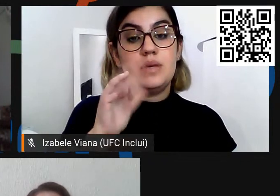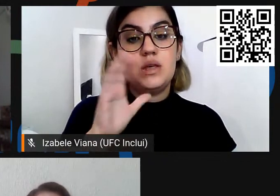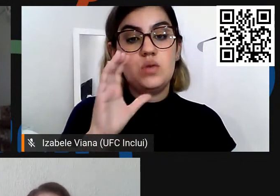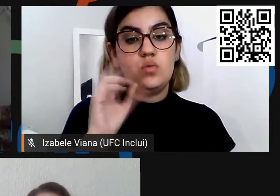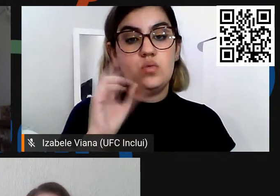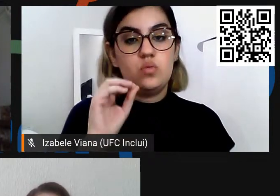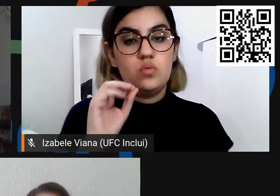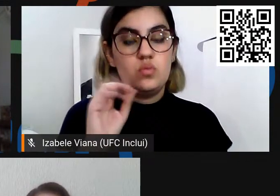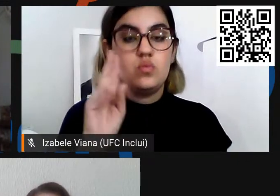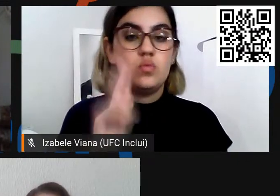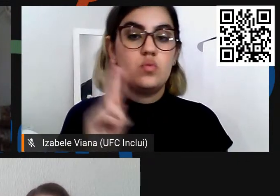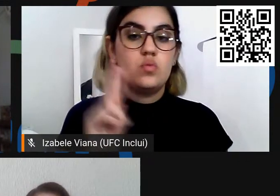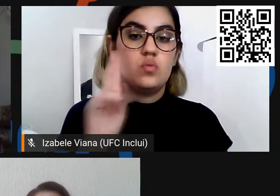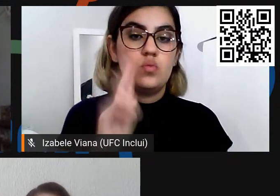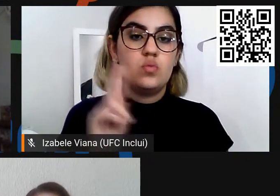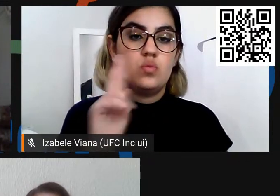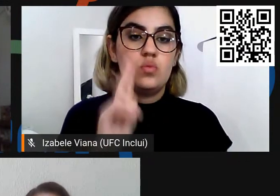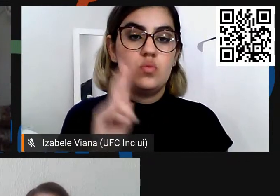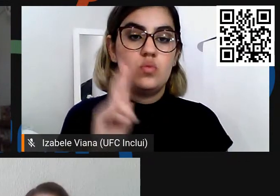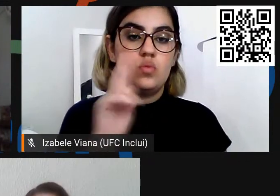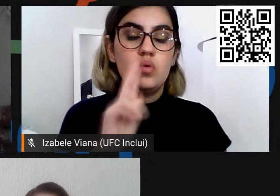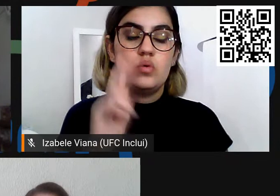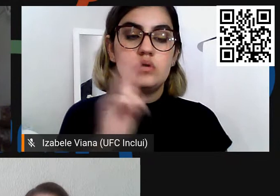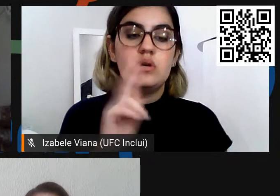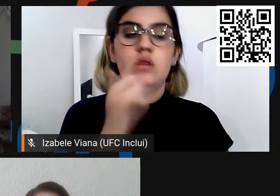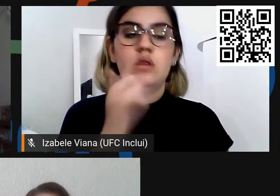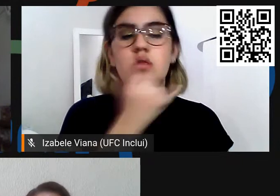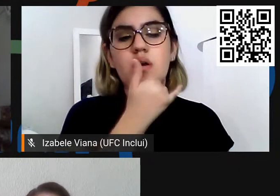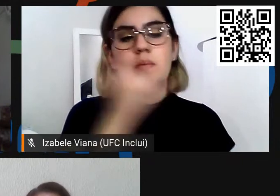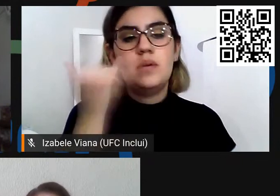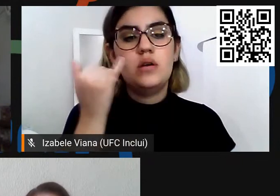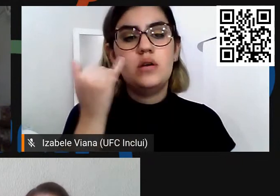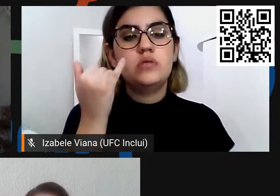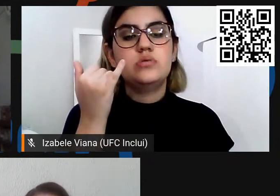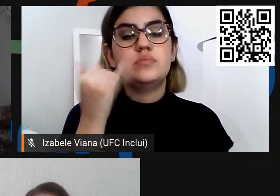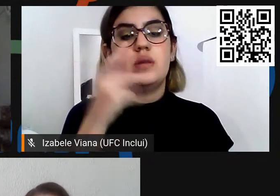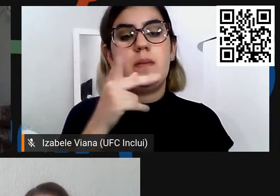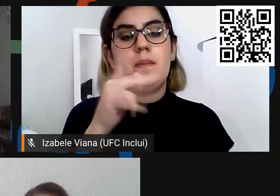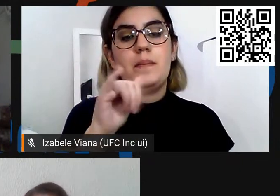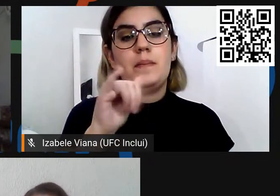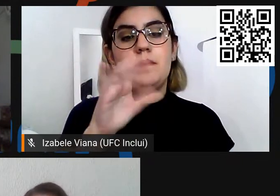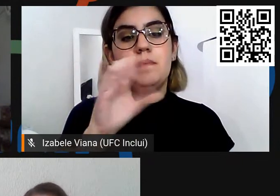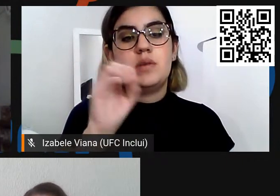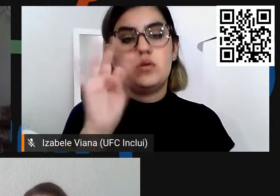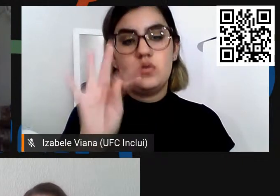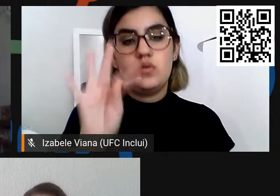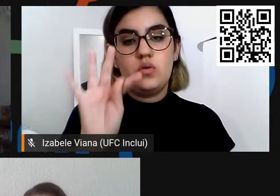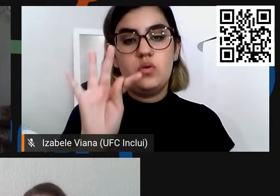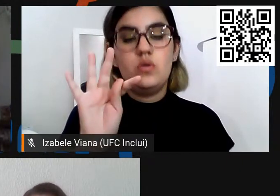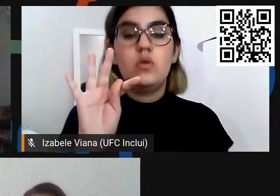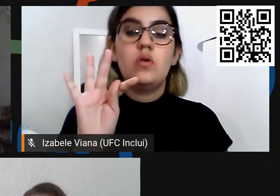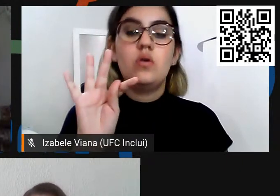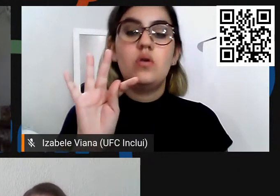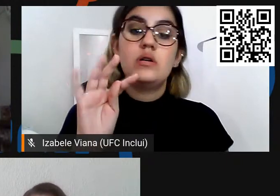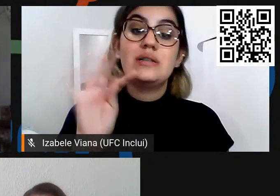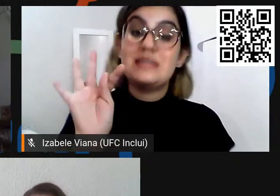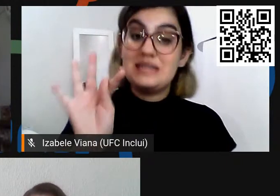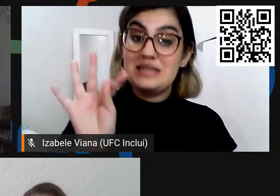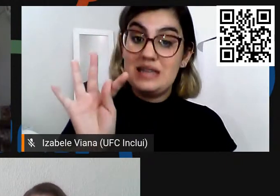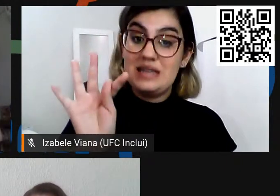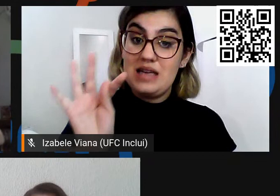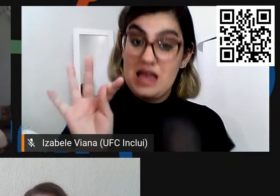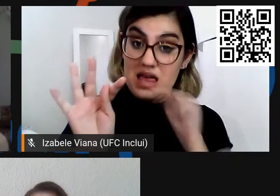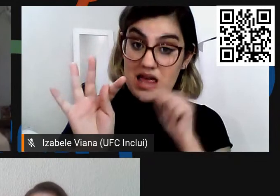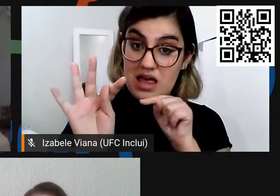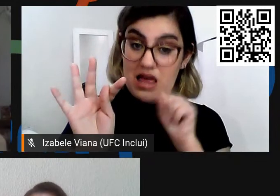que seria o picot ou picote, né, depende do sotaque de cada um, o T é o tipo de estudo.